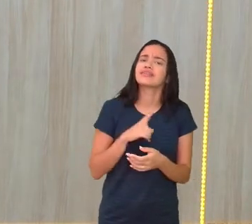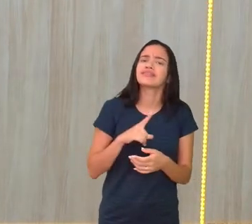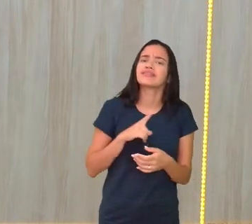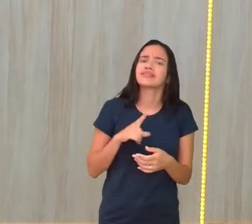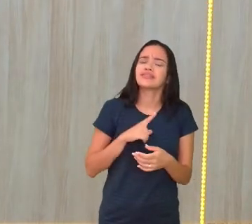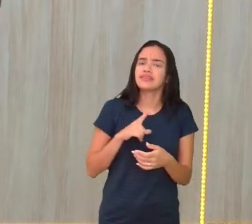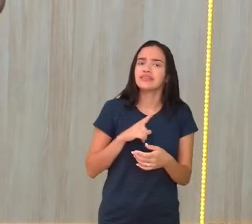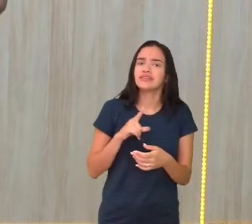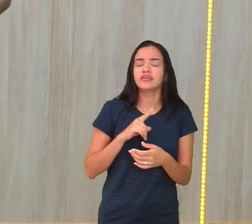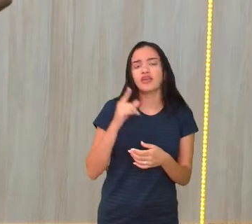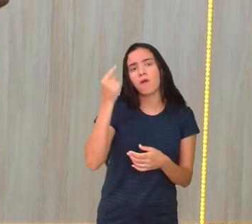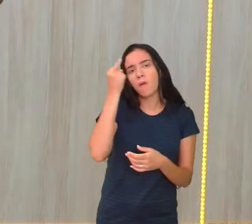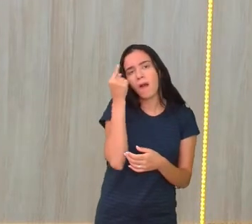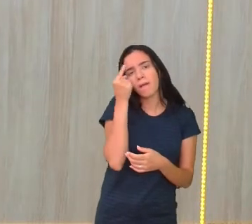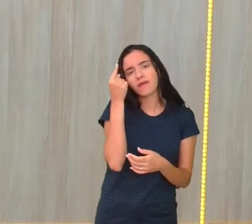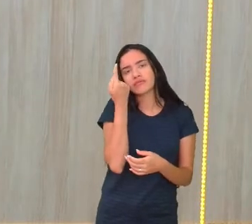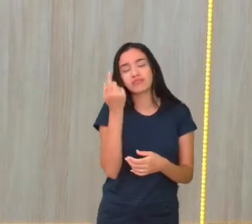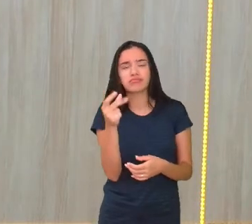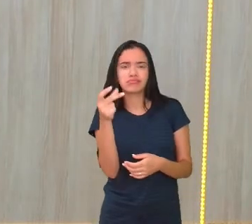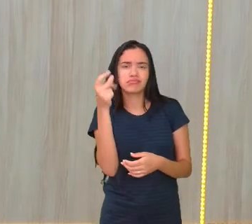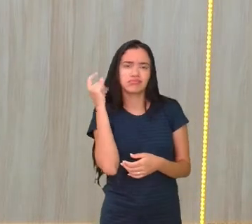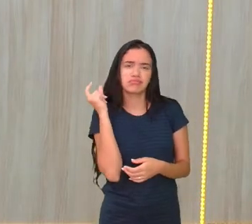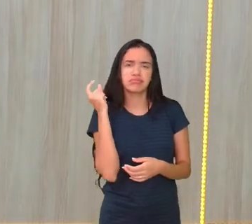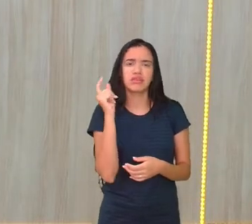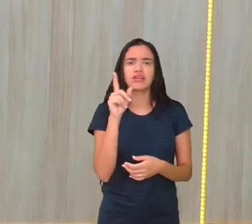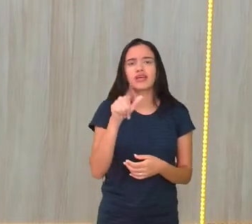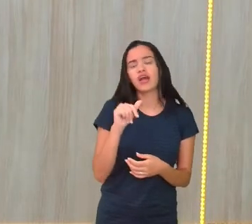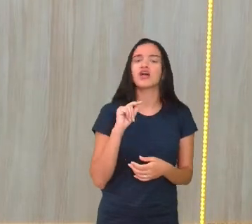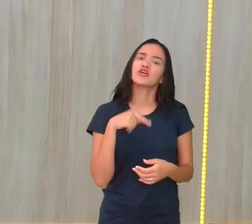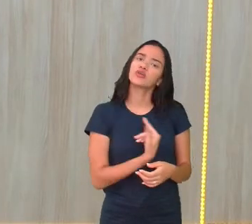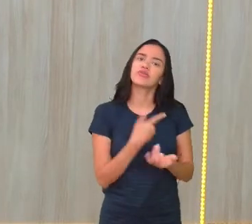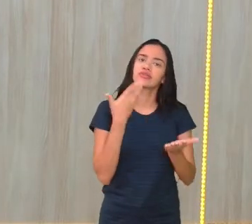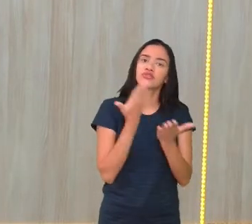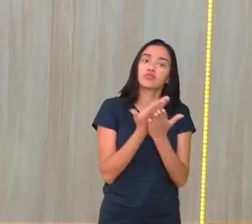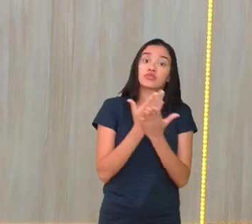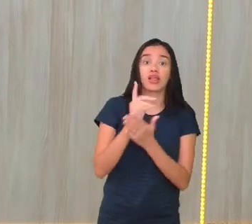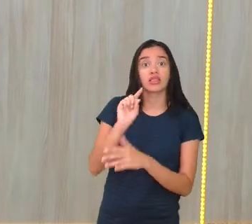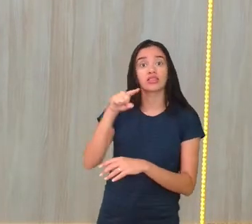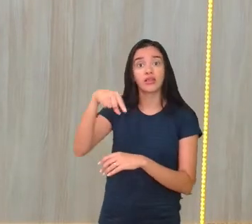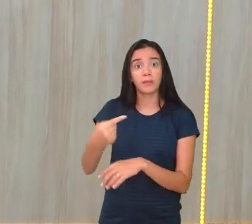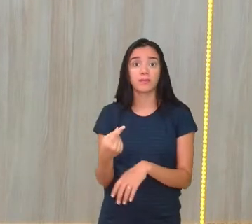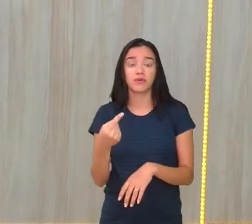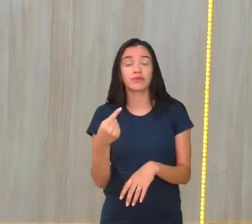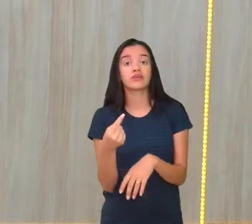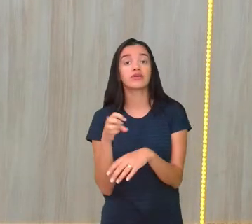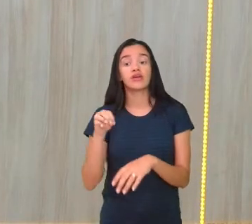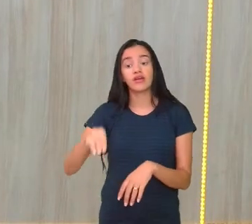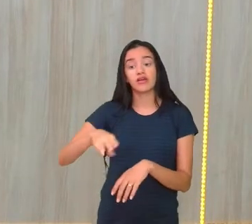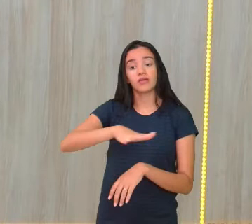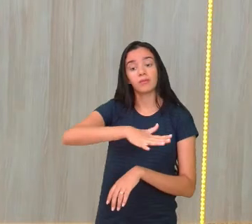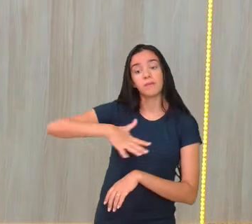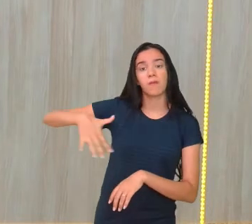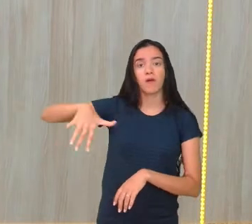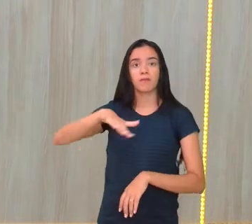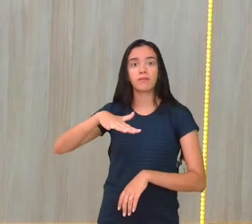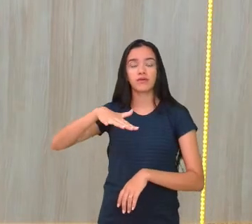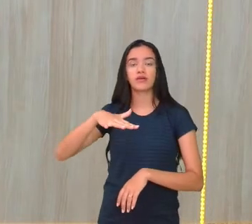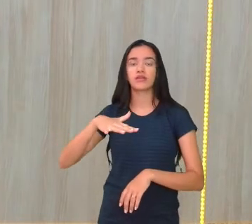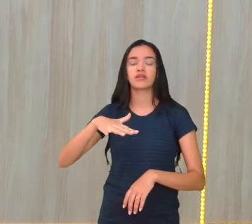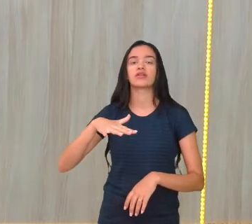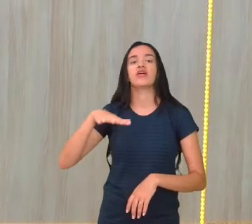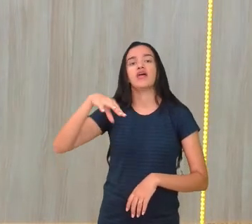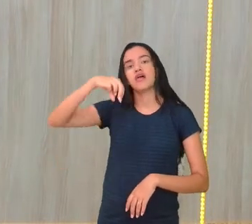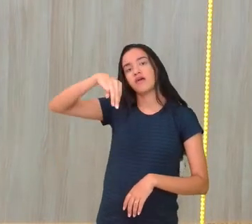uma mentalidade na época, né? Isso a gente vai estudar depois, o chamado mercantilismo, né?